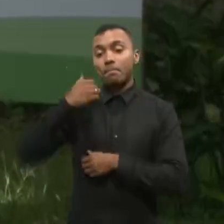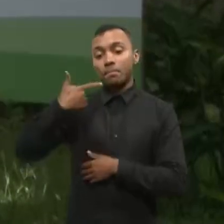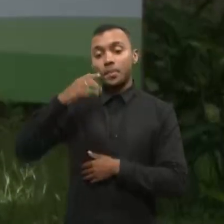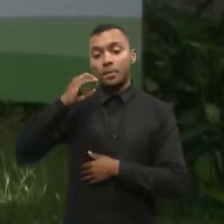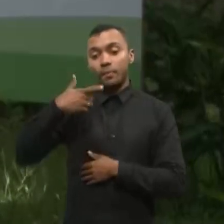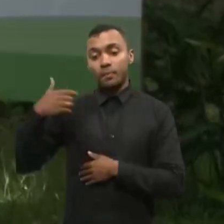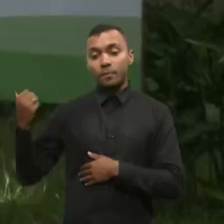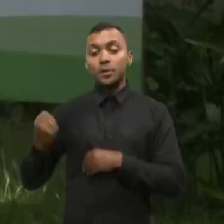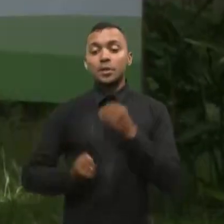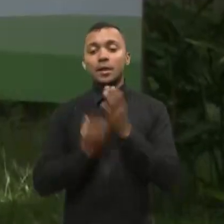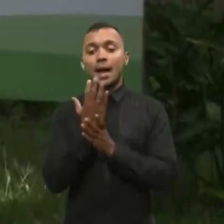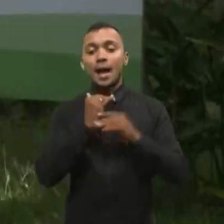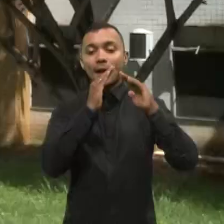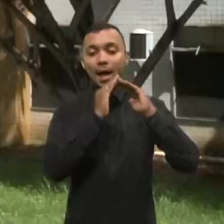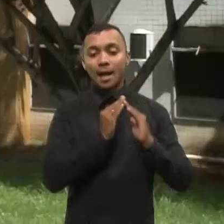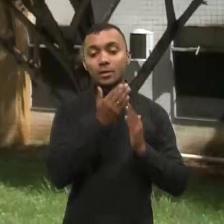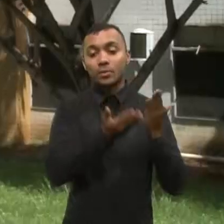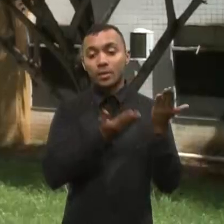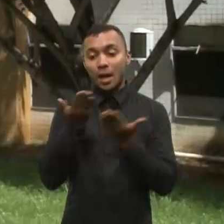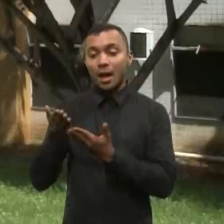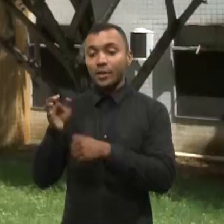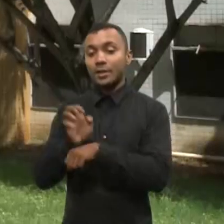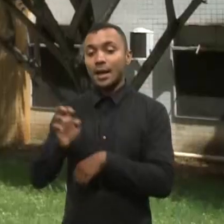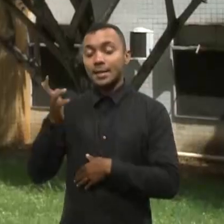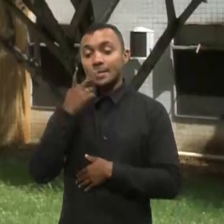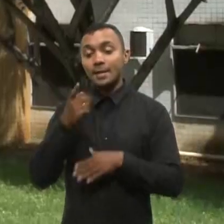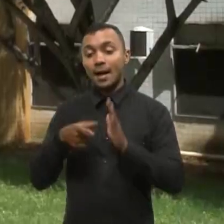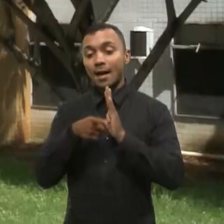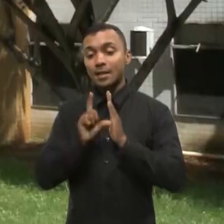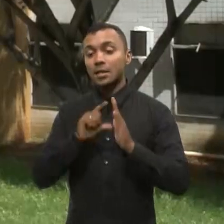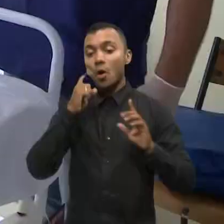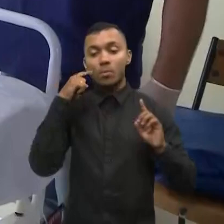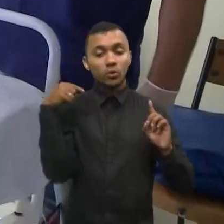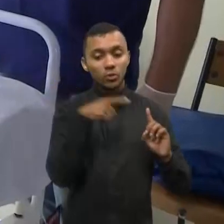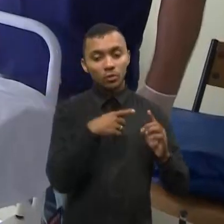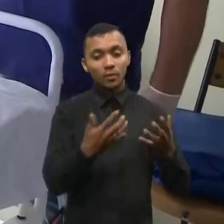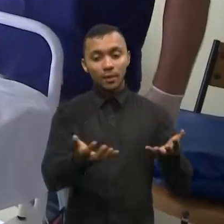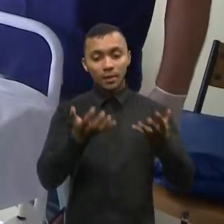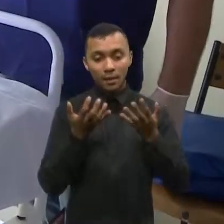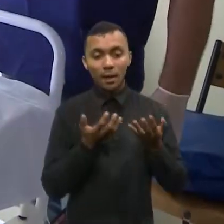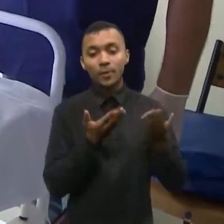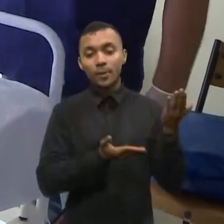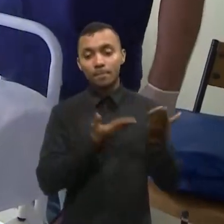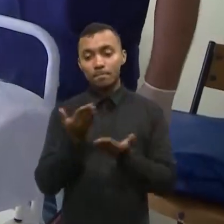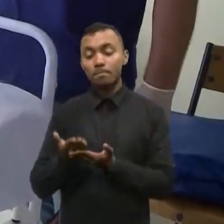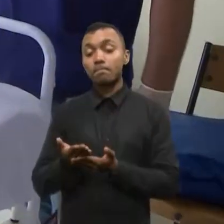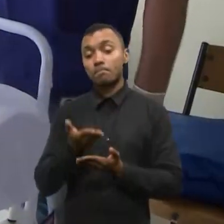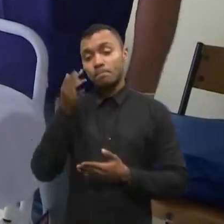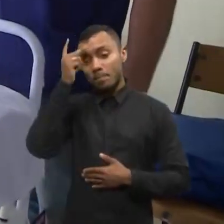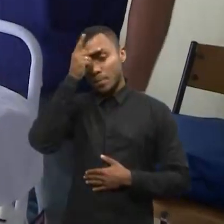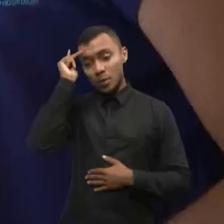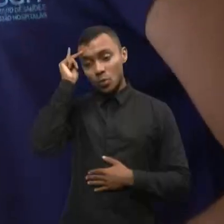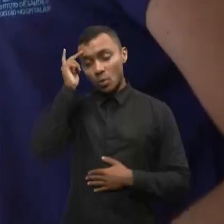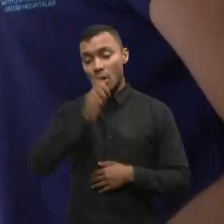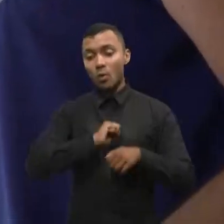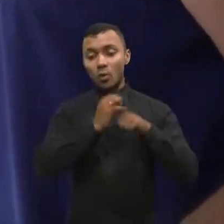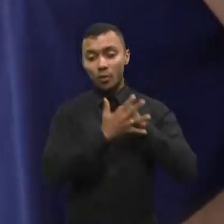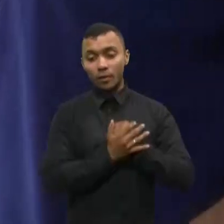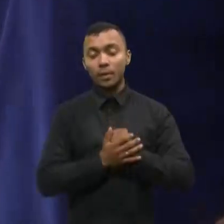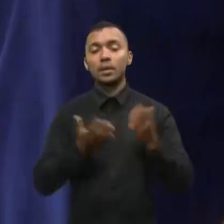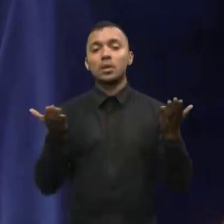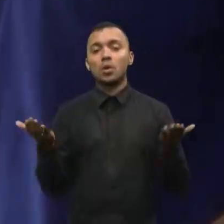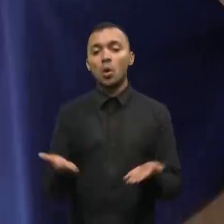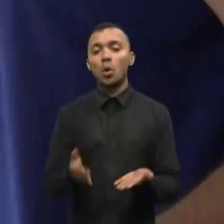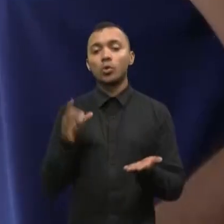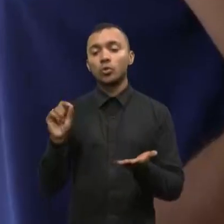Casa de Cuidados do Ceará. De início, o objetivo era reabilitar pacientes que tiveram Covid. Mas hoje